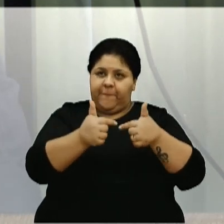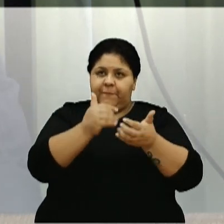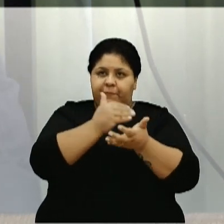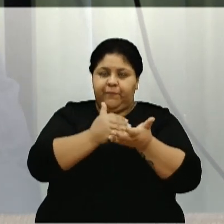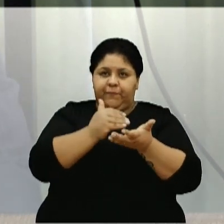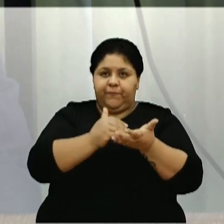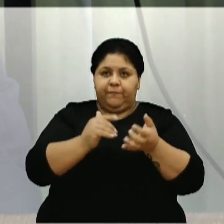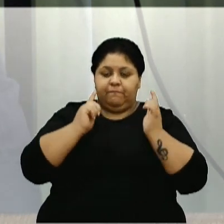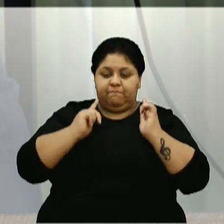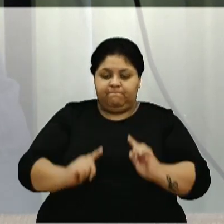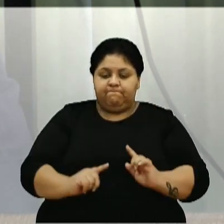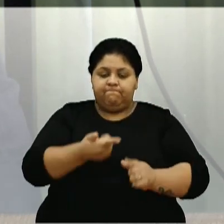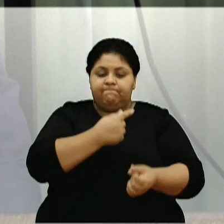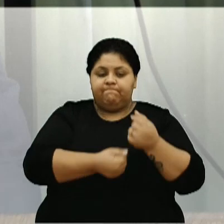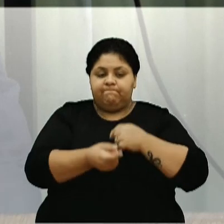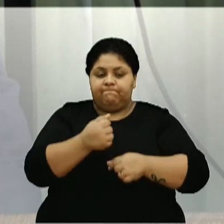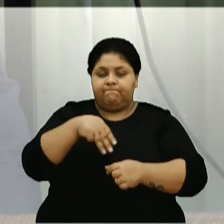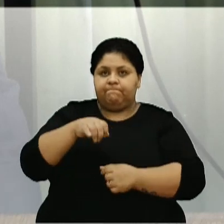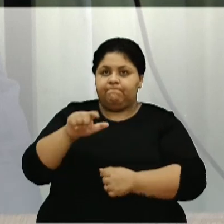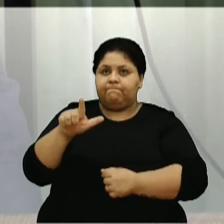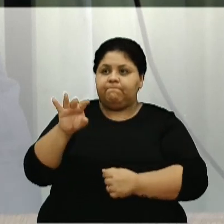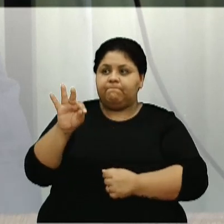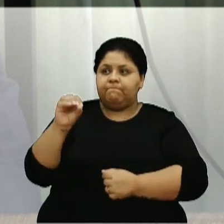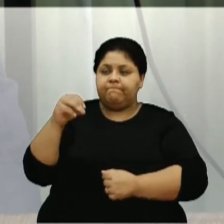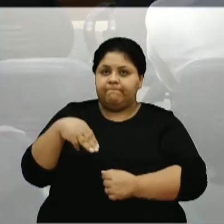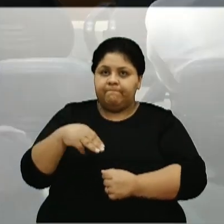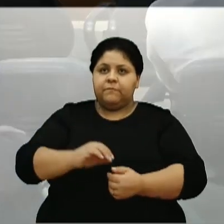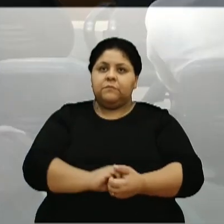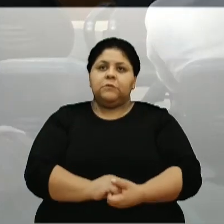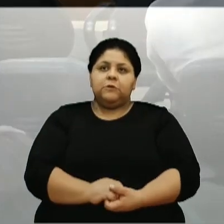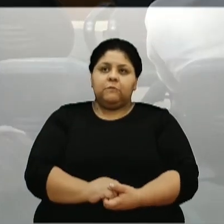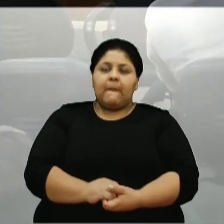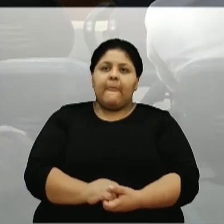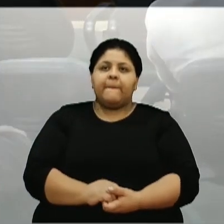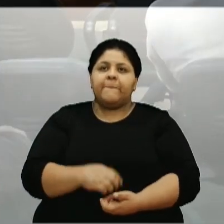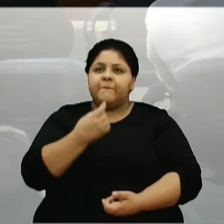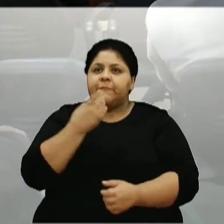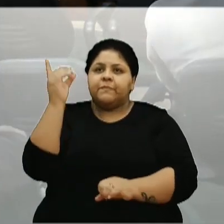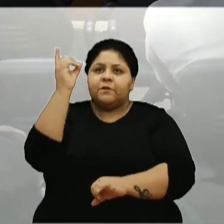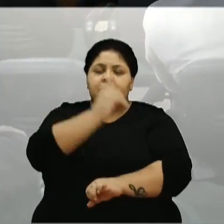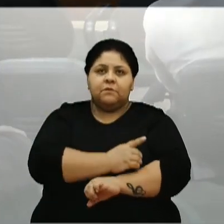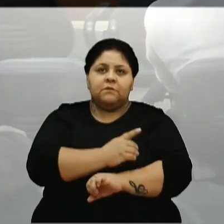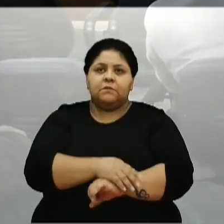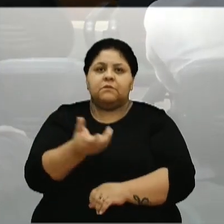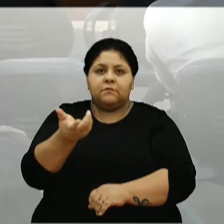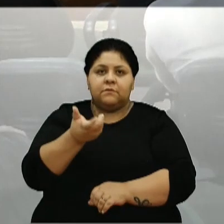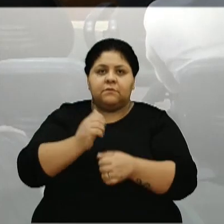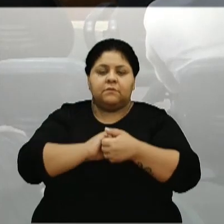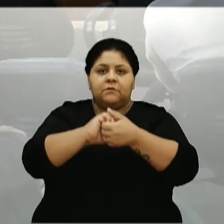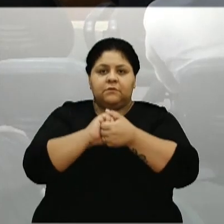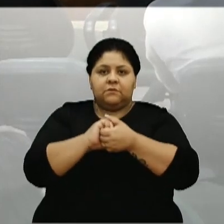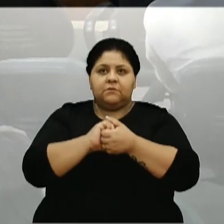de Gestão e Finanças, Milton Luiz Balbinotti. Bom dia. Eu quero